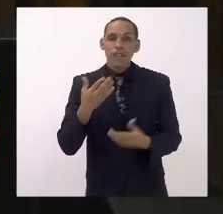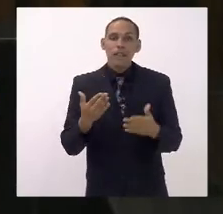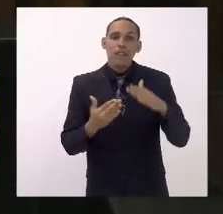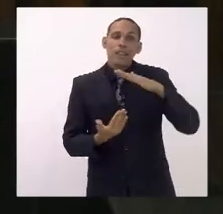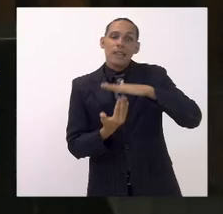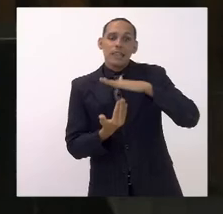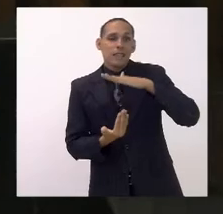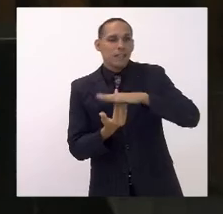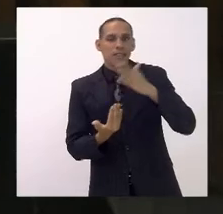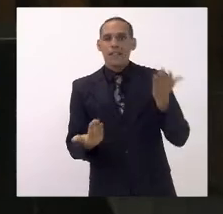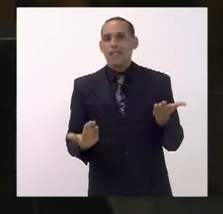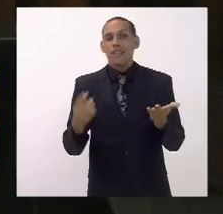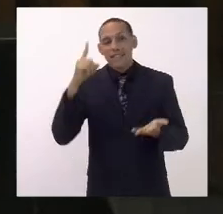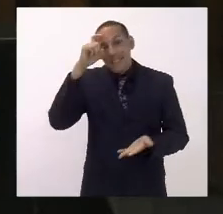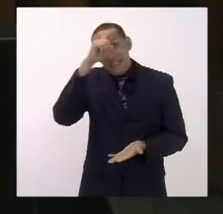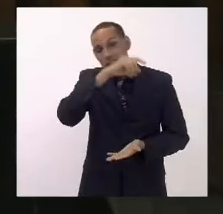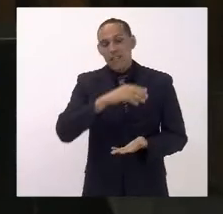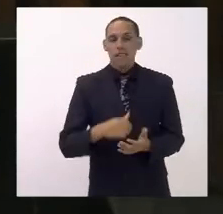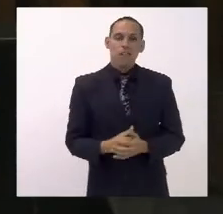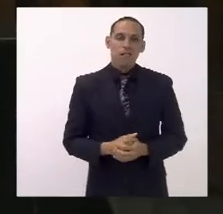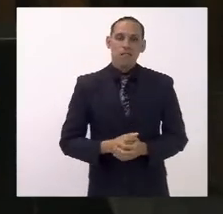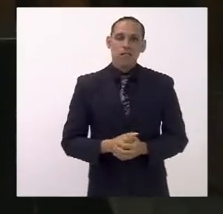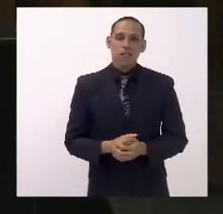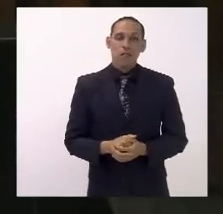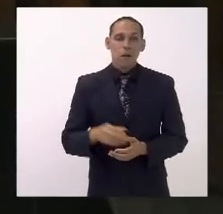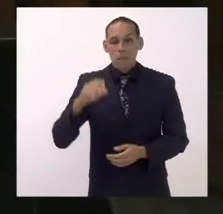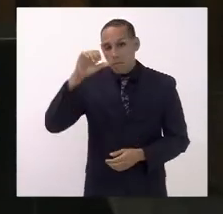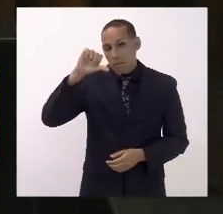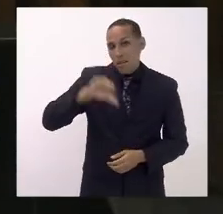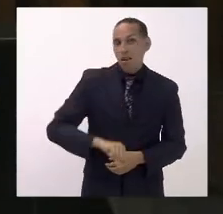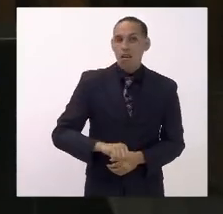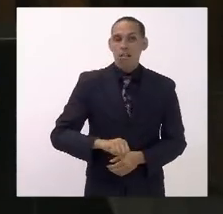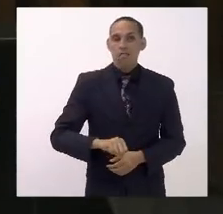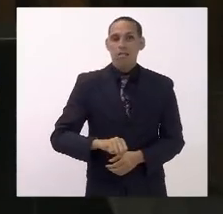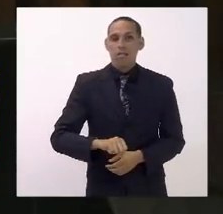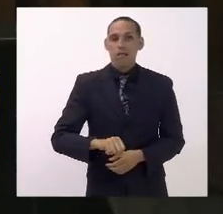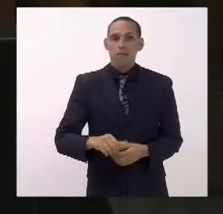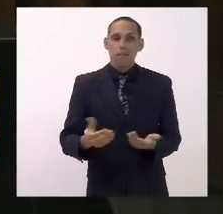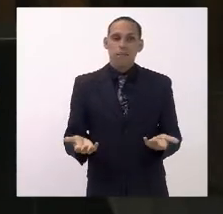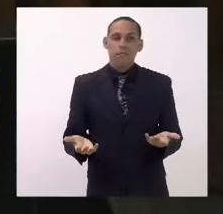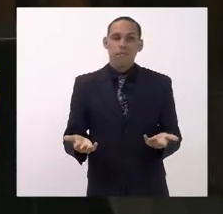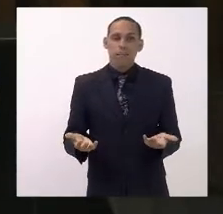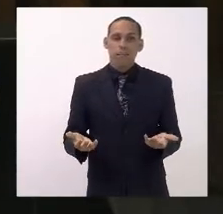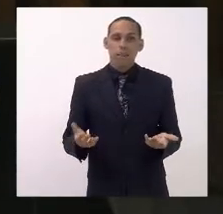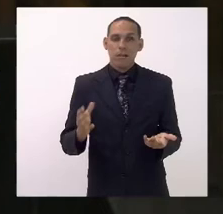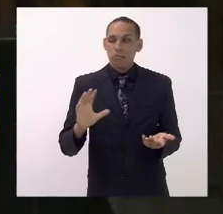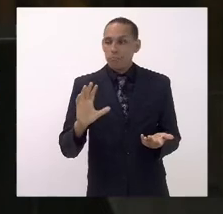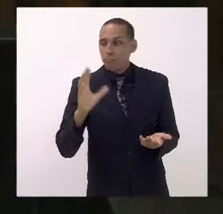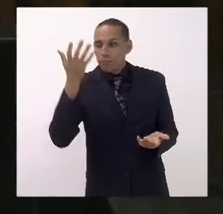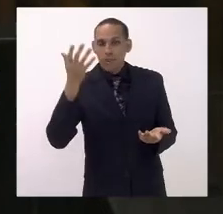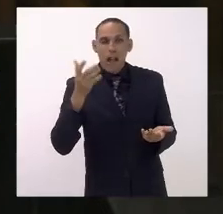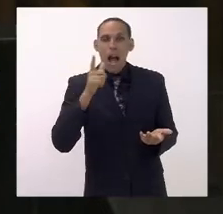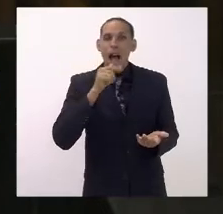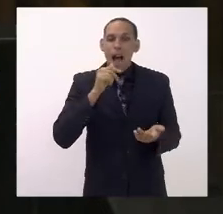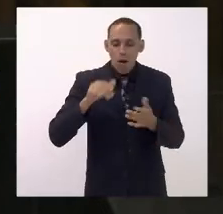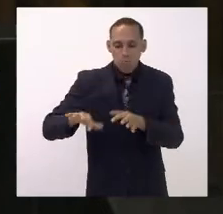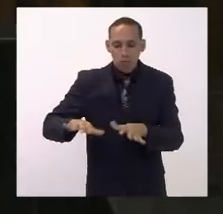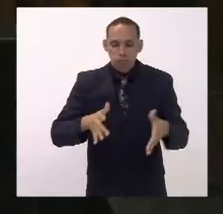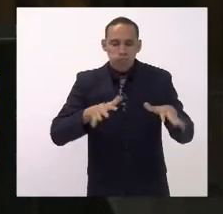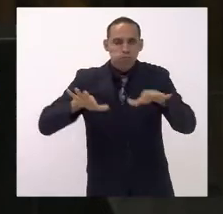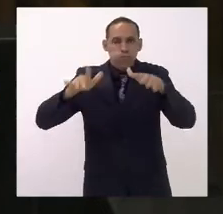uma dificuldade tremenda. E ainda por cima vem uma situação dessa de inundação, de